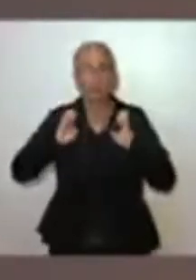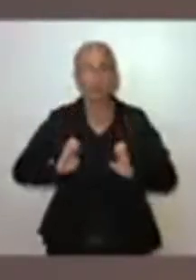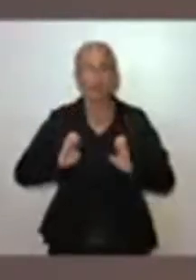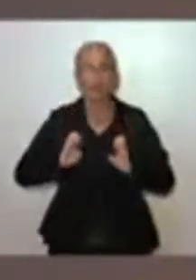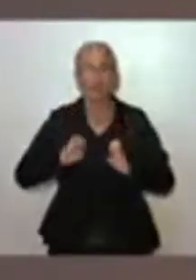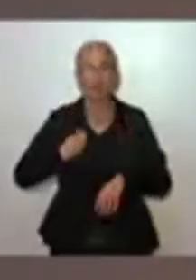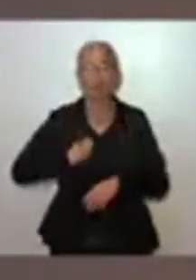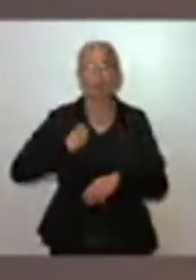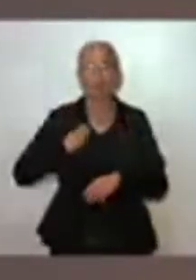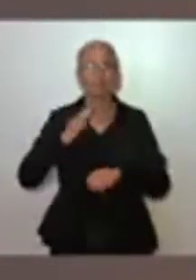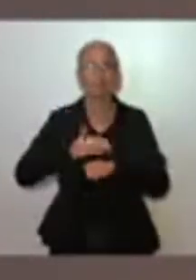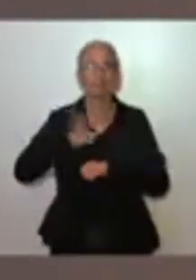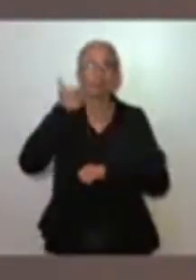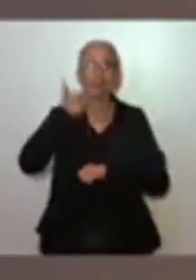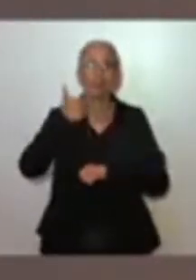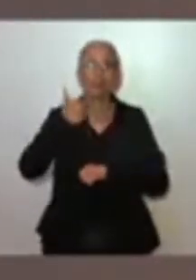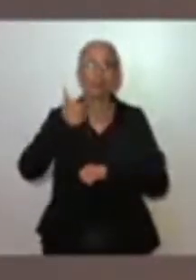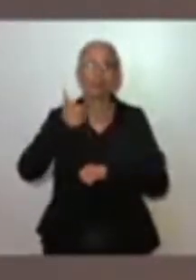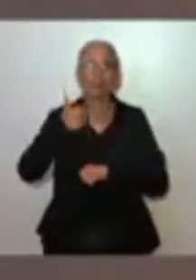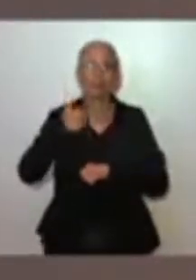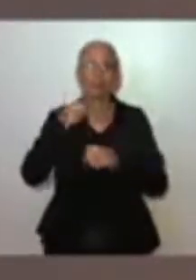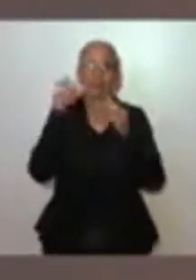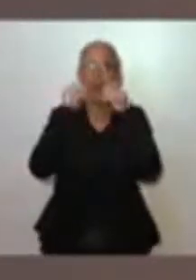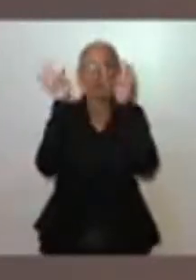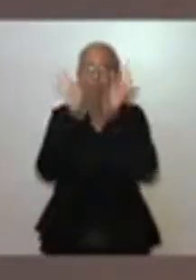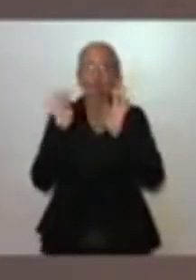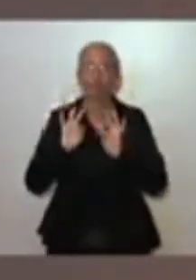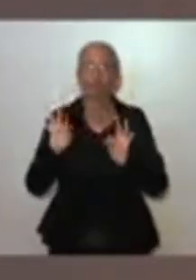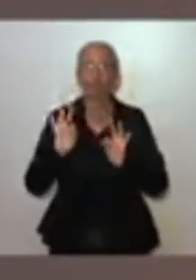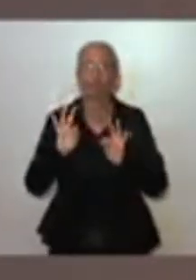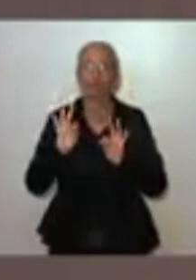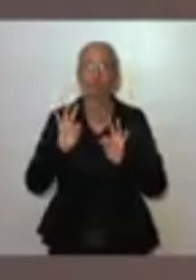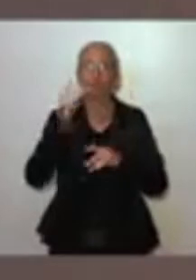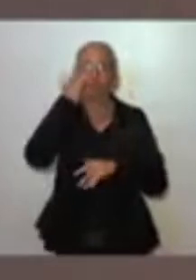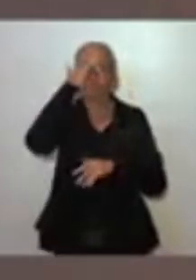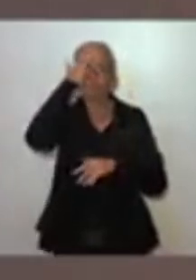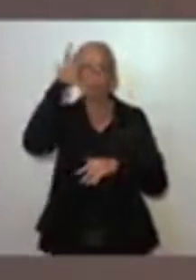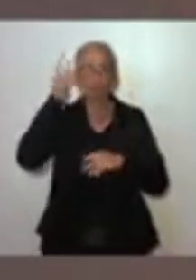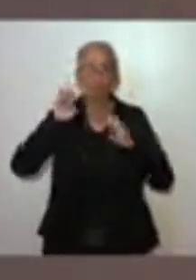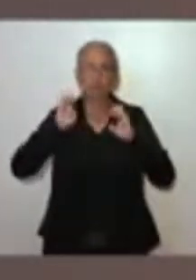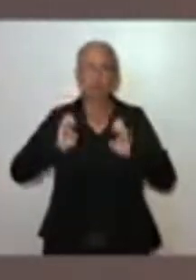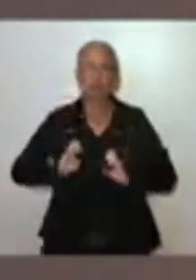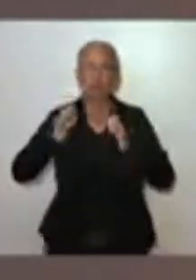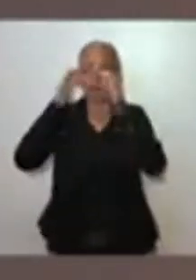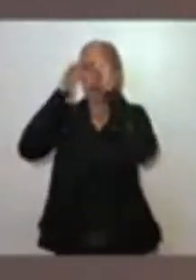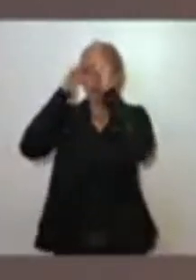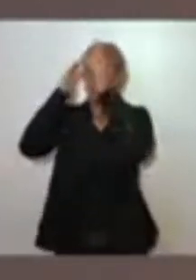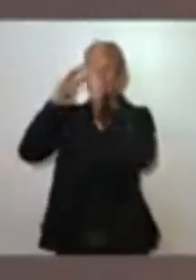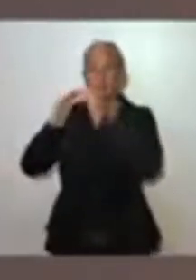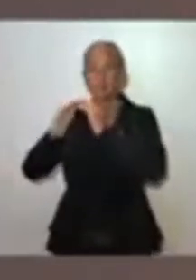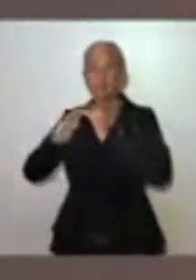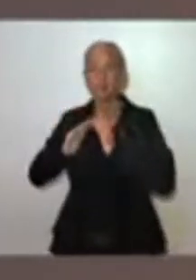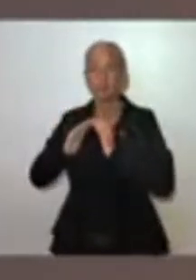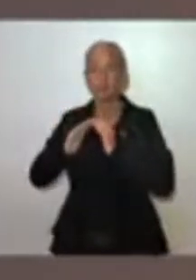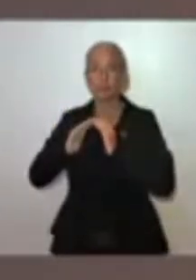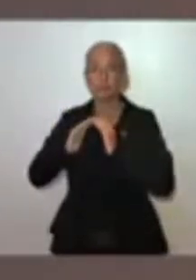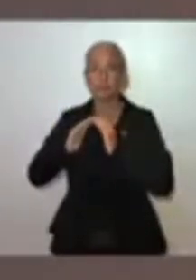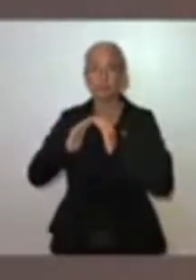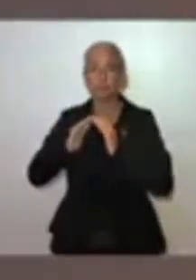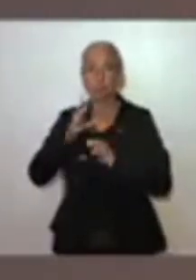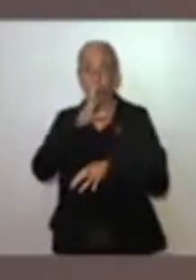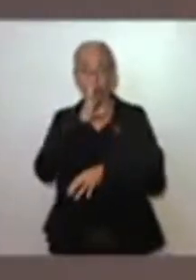as pessoas íntegras vivem em paz as pessoas íntegras são respeitadas e admiradas